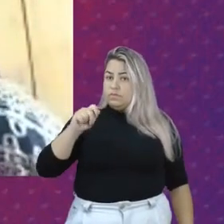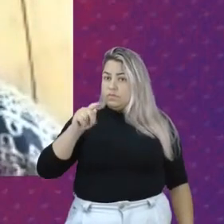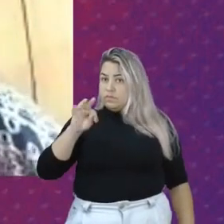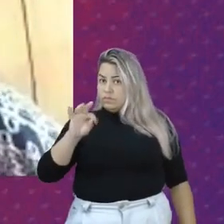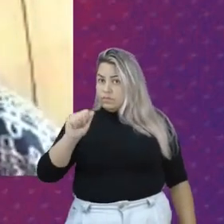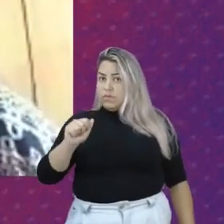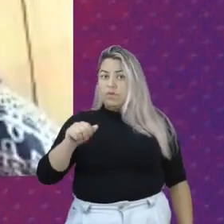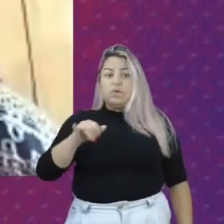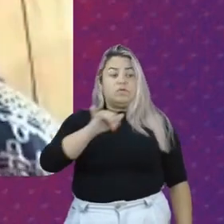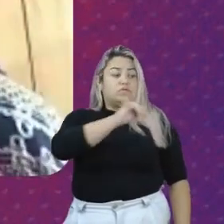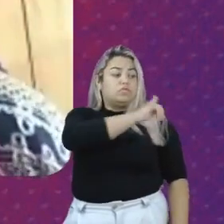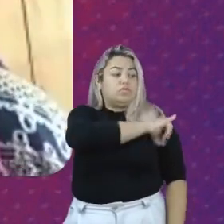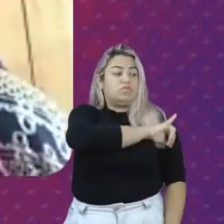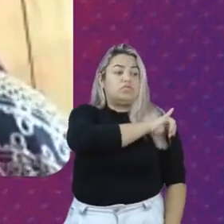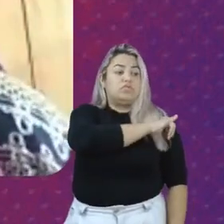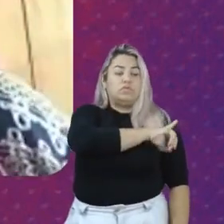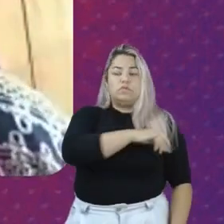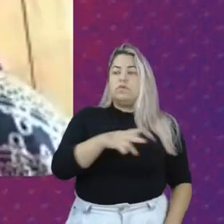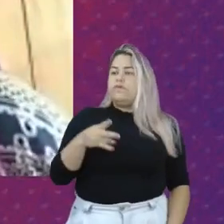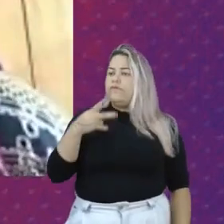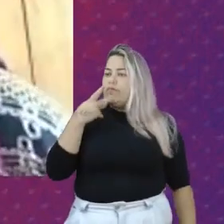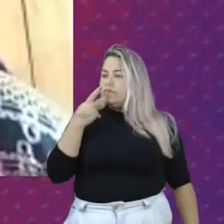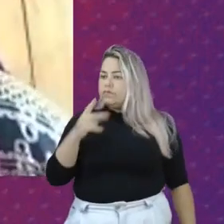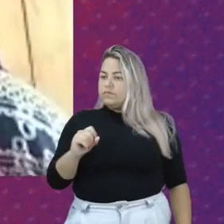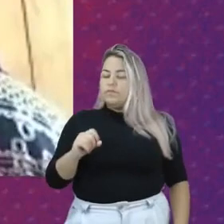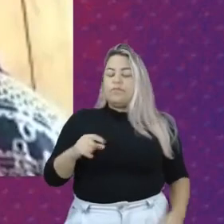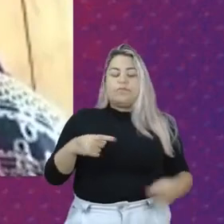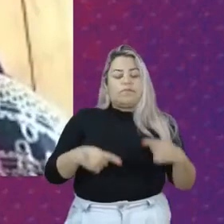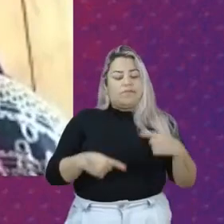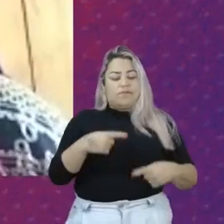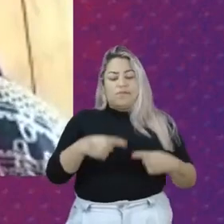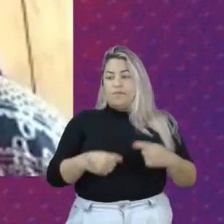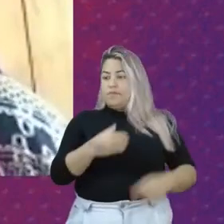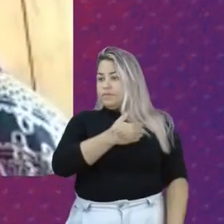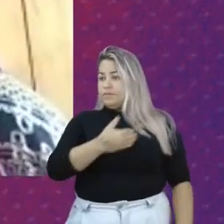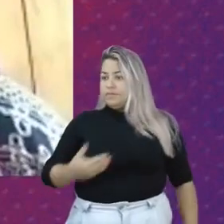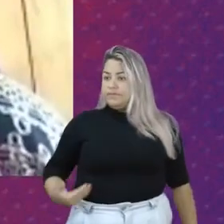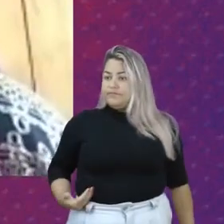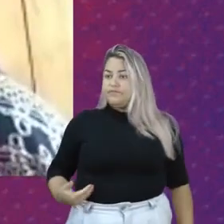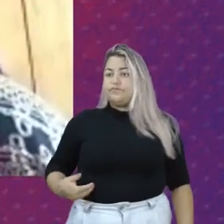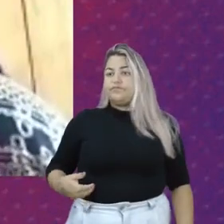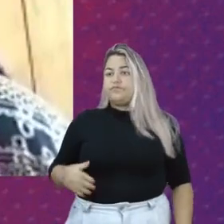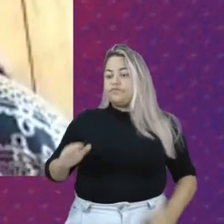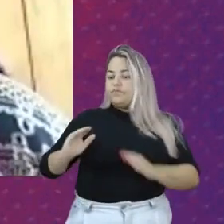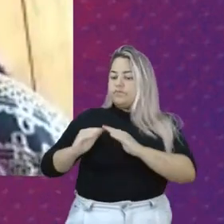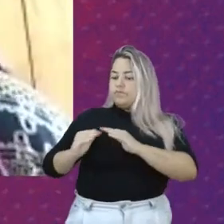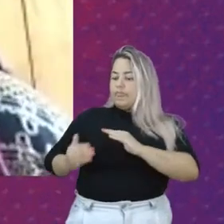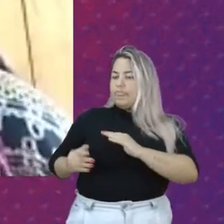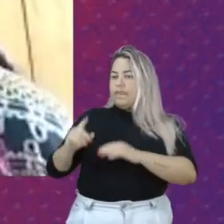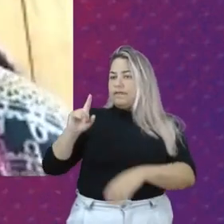Janeiro, afirma que as políticas públicas para as favelas, elas são